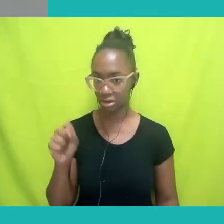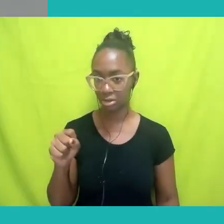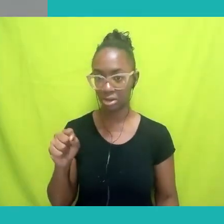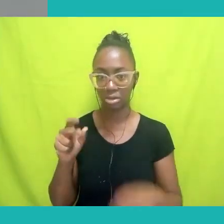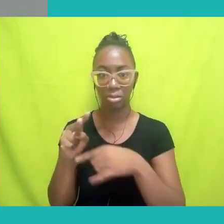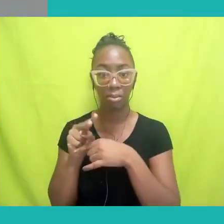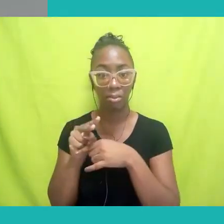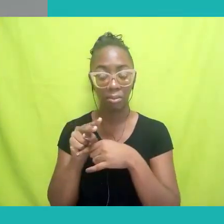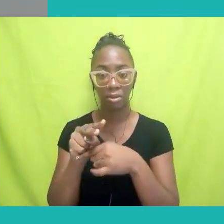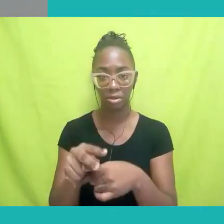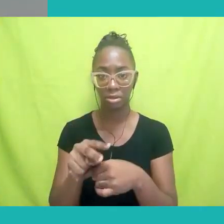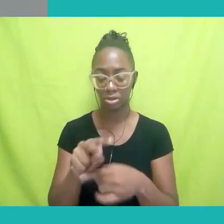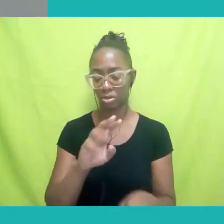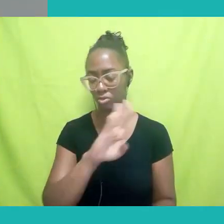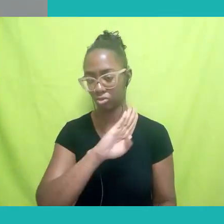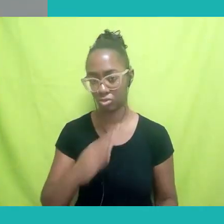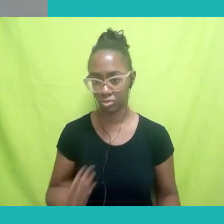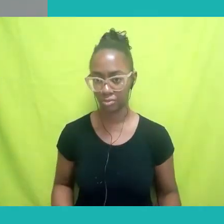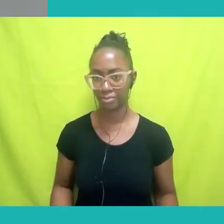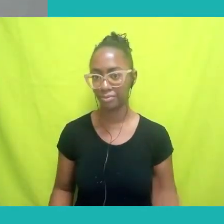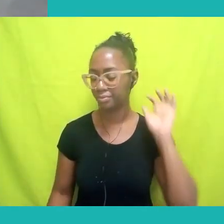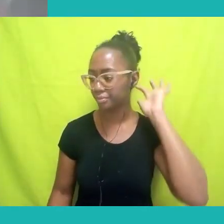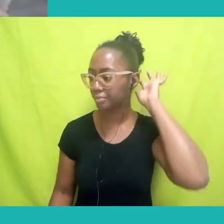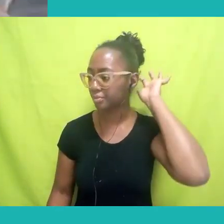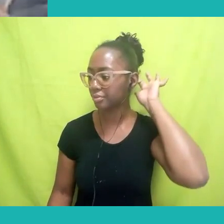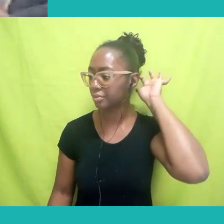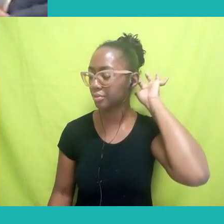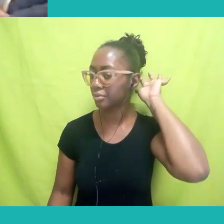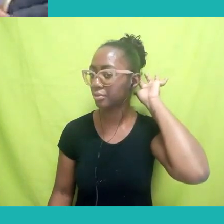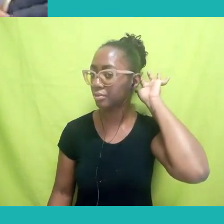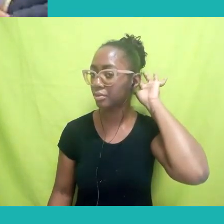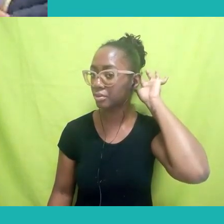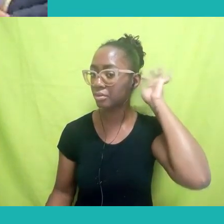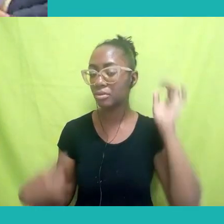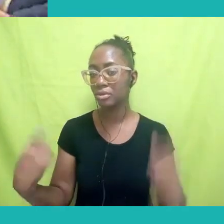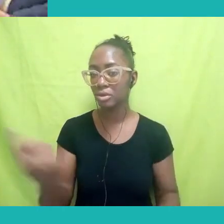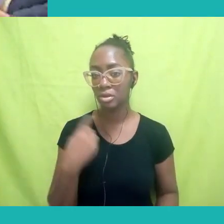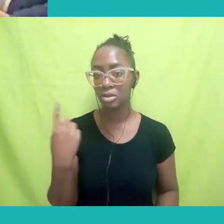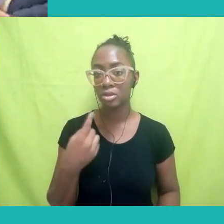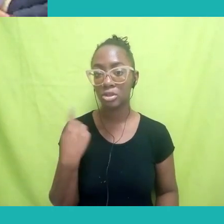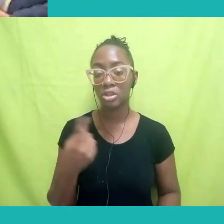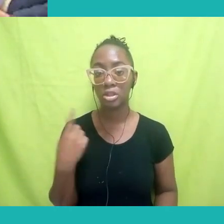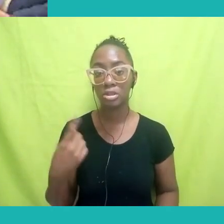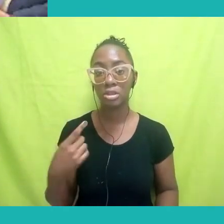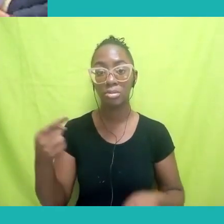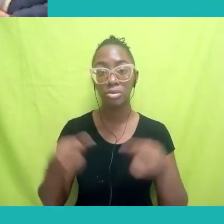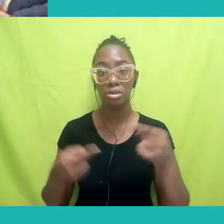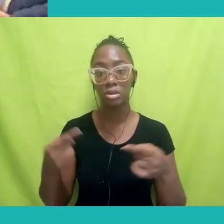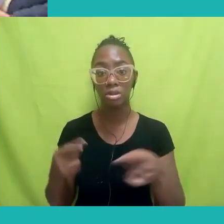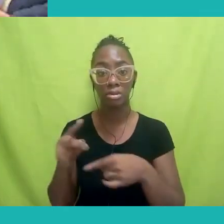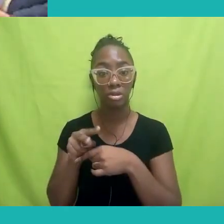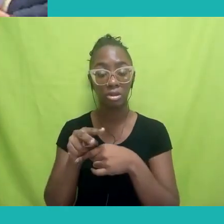proteção do Estado. A nossa política protetiva, ela é uma política de caráter